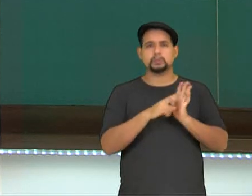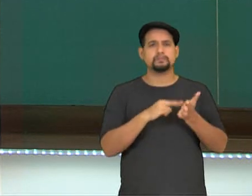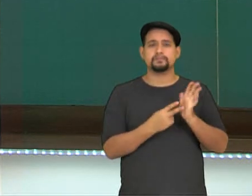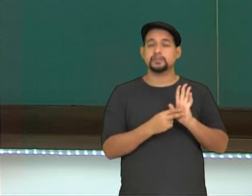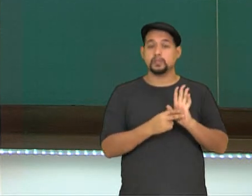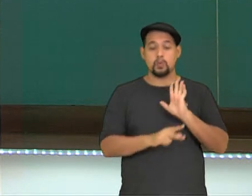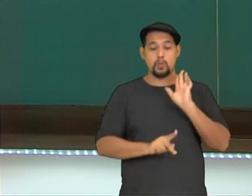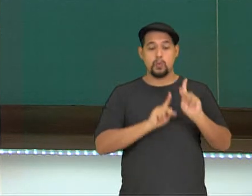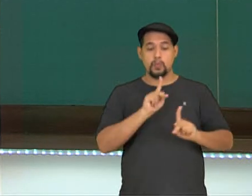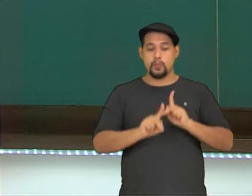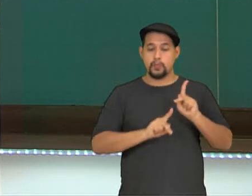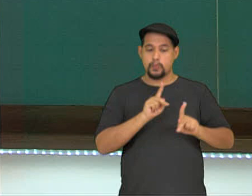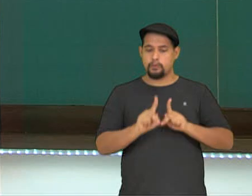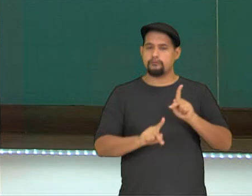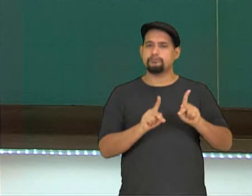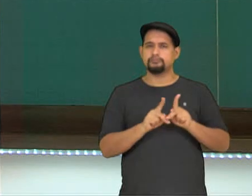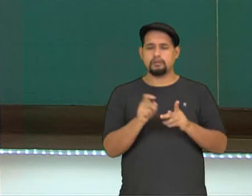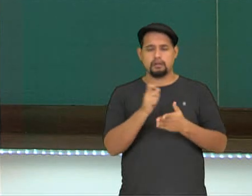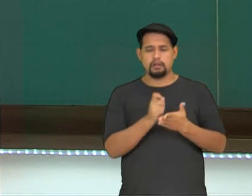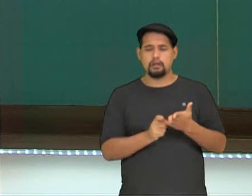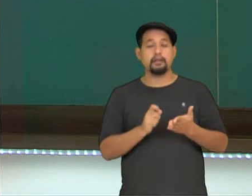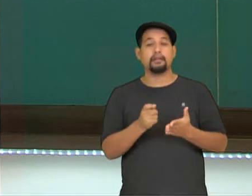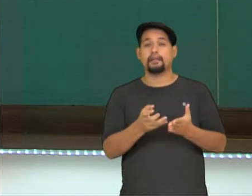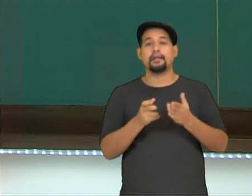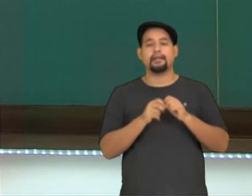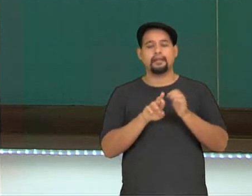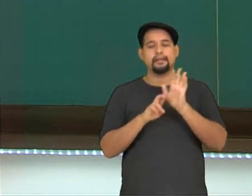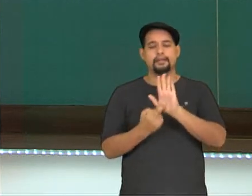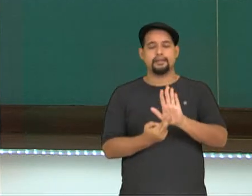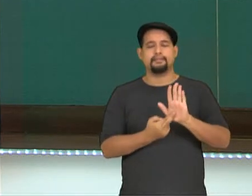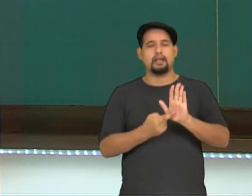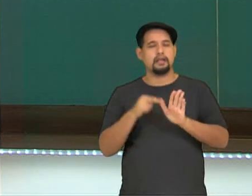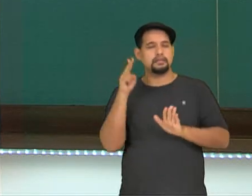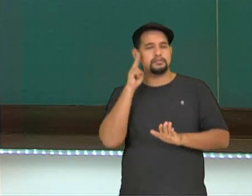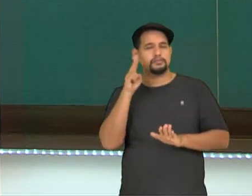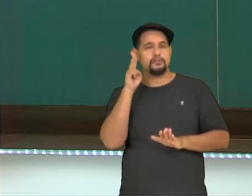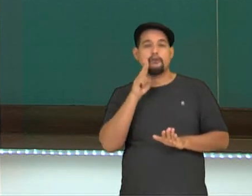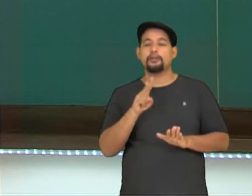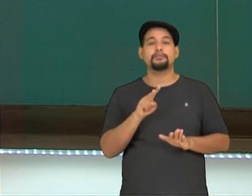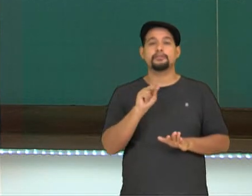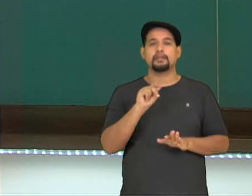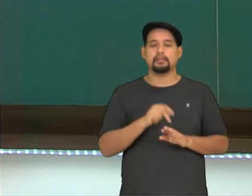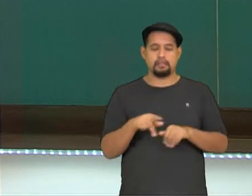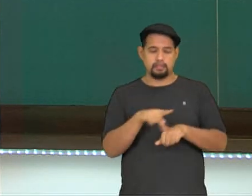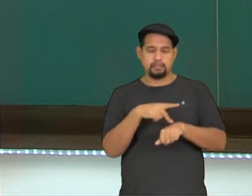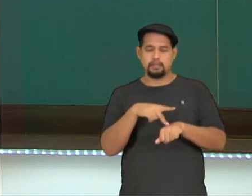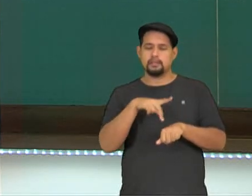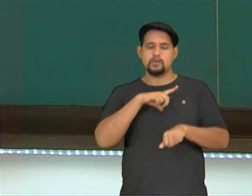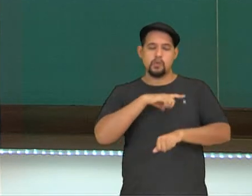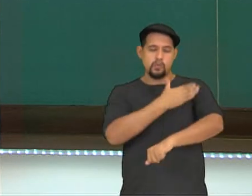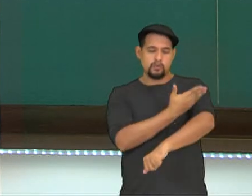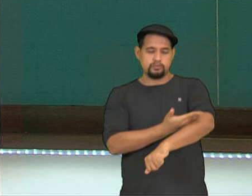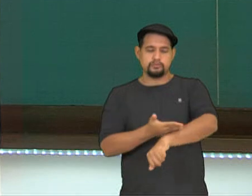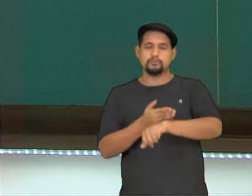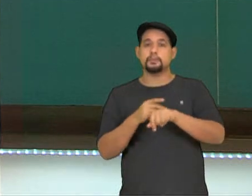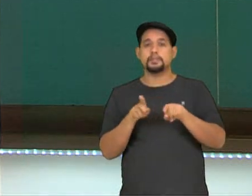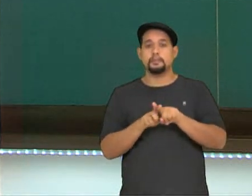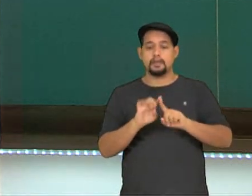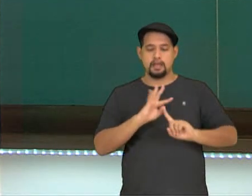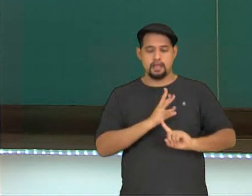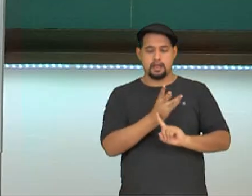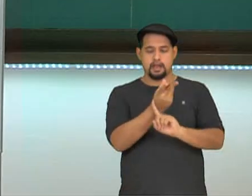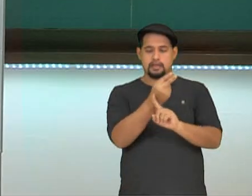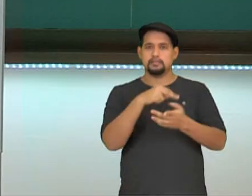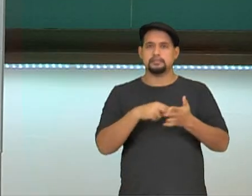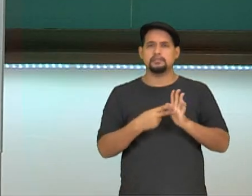os povos agora que já sabiam escrever, eles queriam representar a história de seus países. Eles queriam representar os costumes de seus países. Então a arte, ela